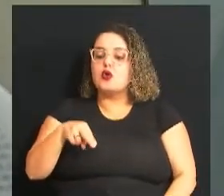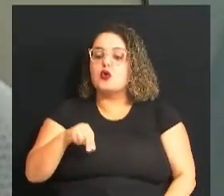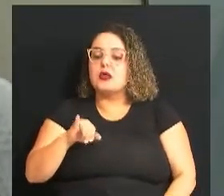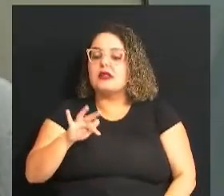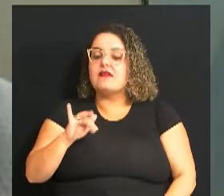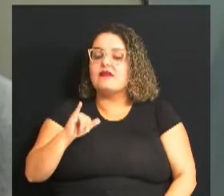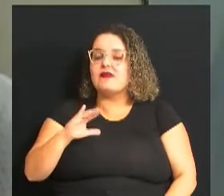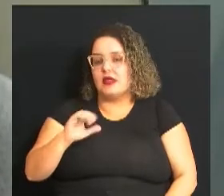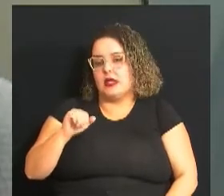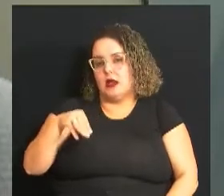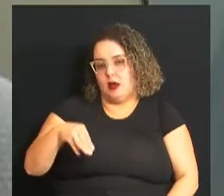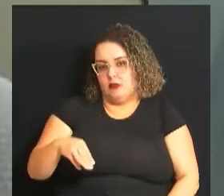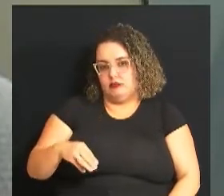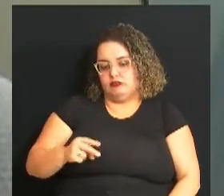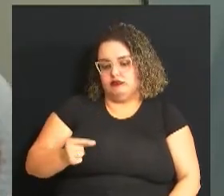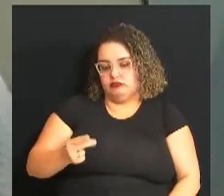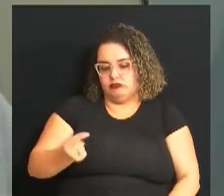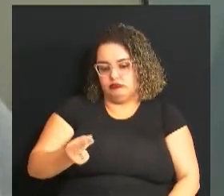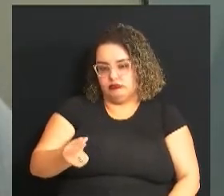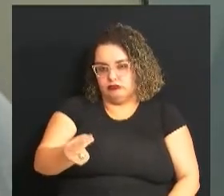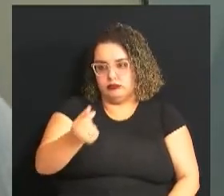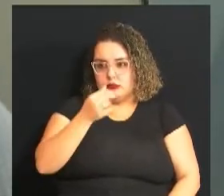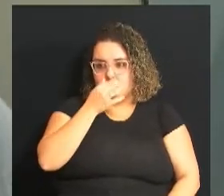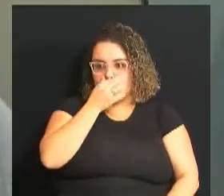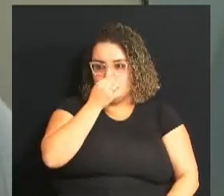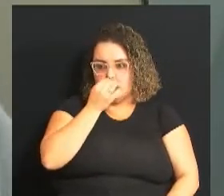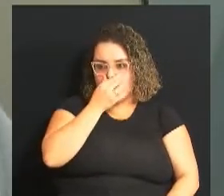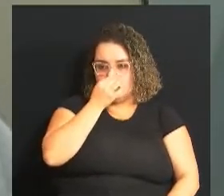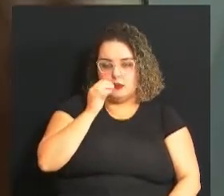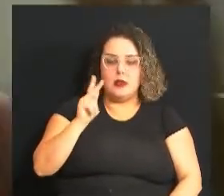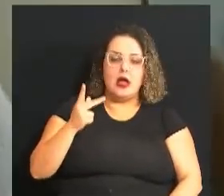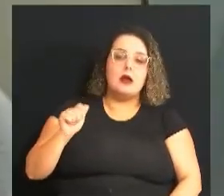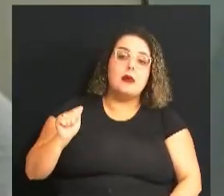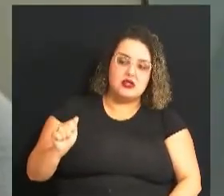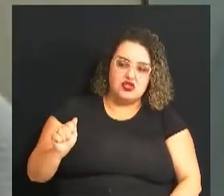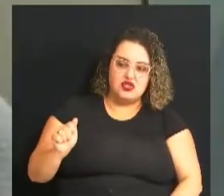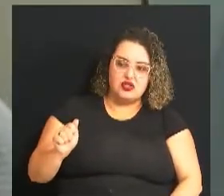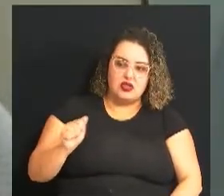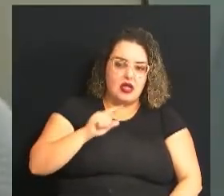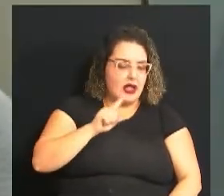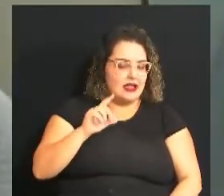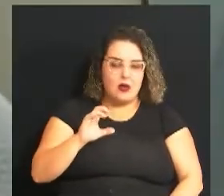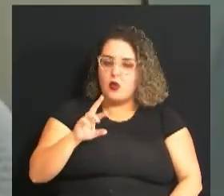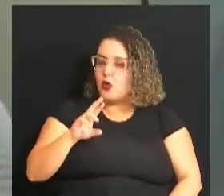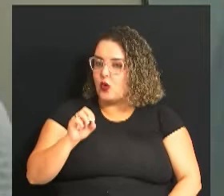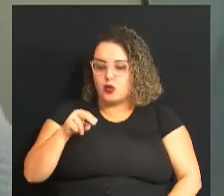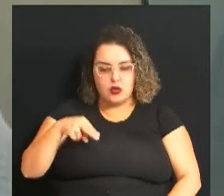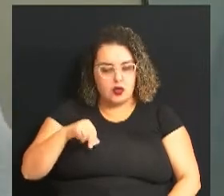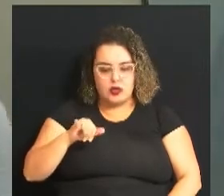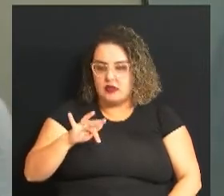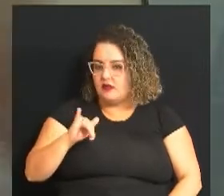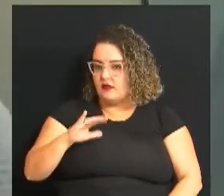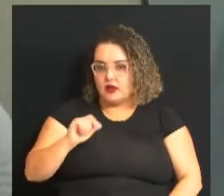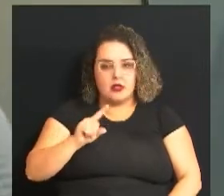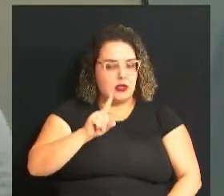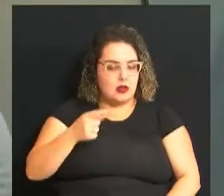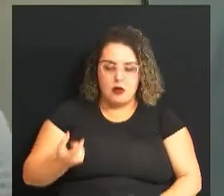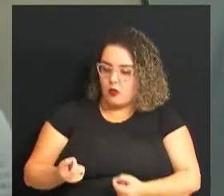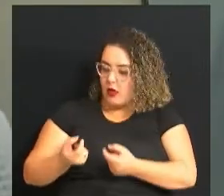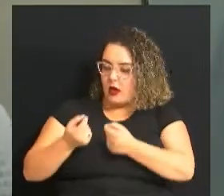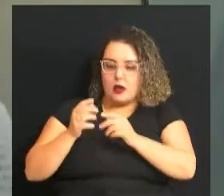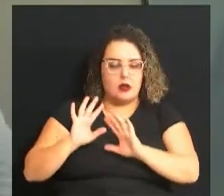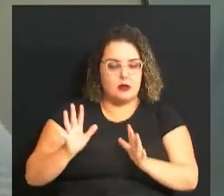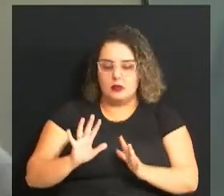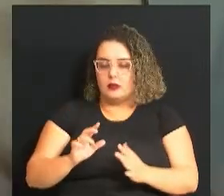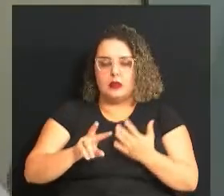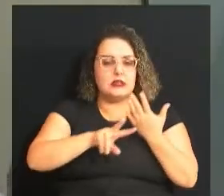que não é, por exemplo, a hepatite A, ela não cronifica, ela não vira câncer, ela não deixa